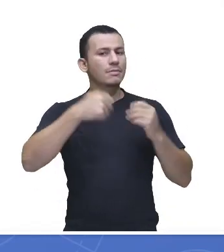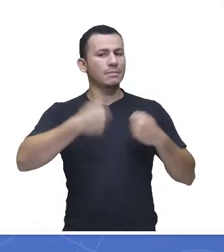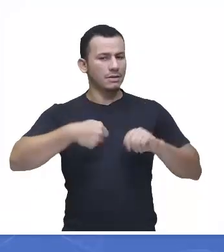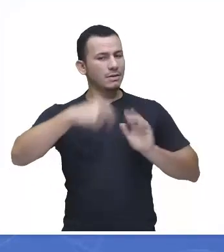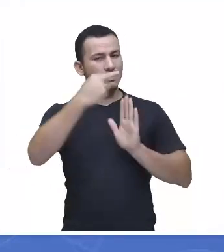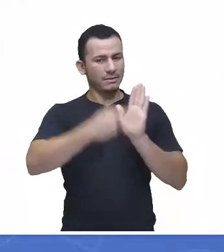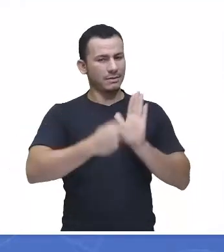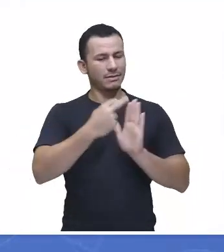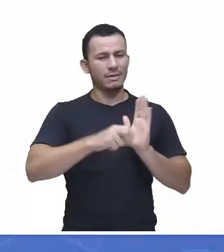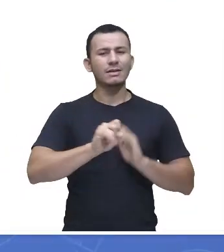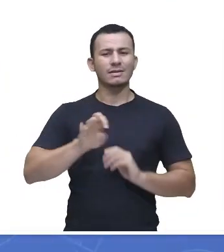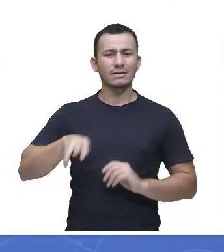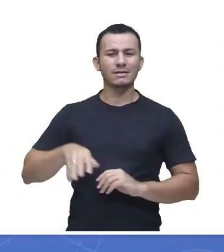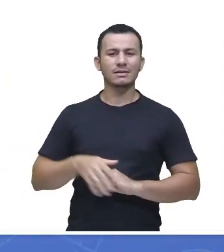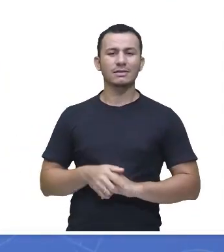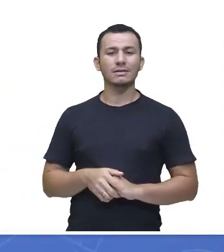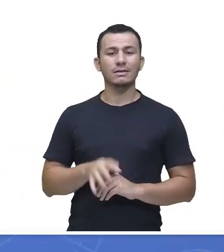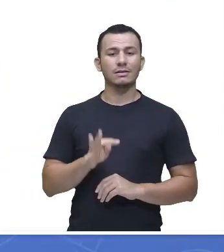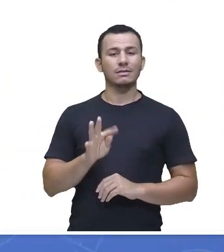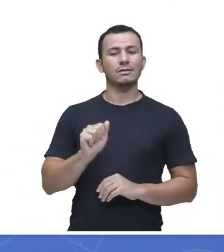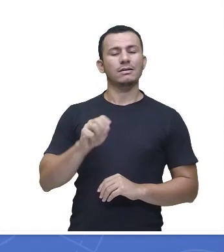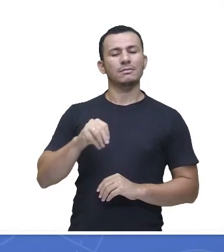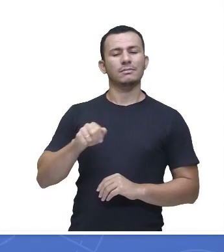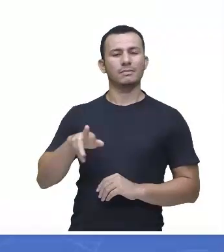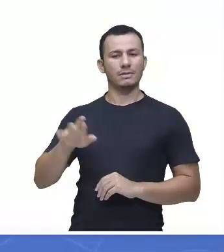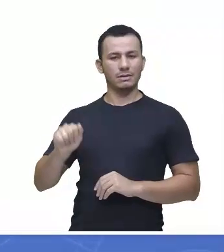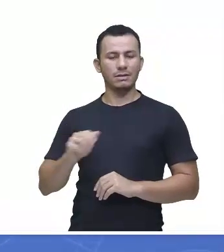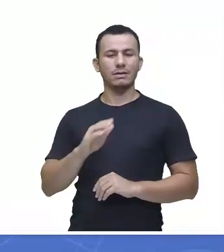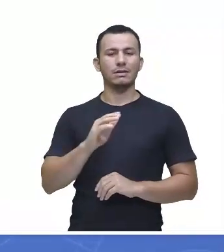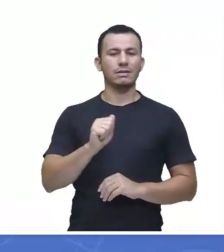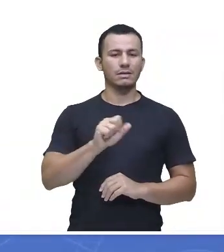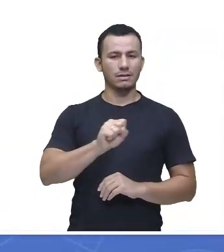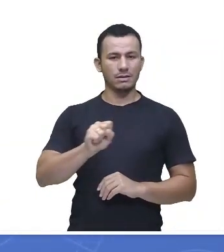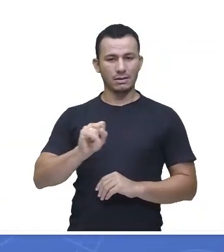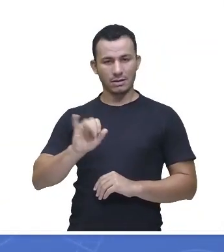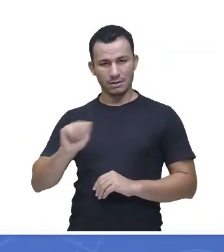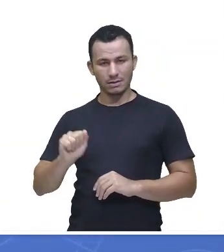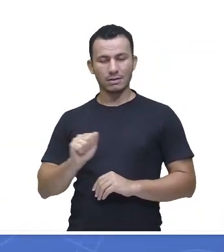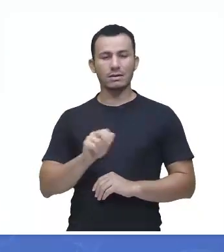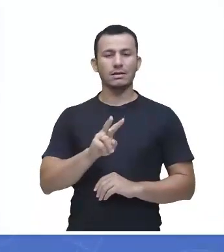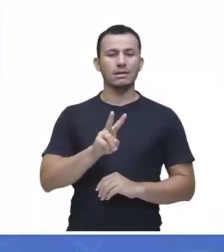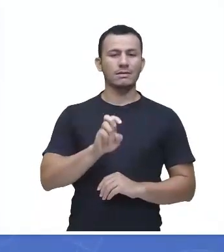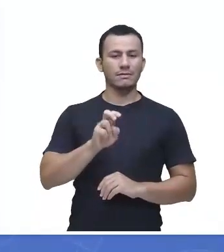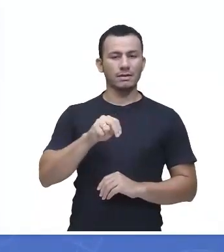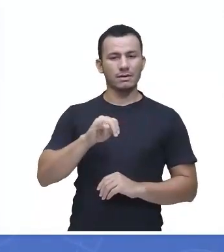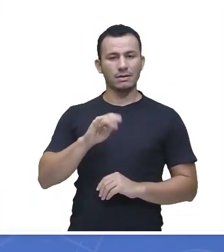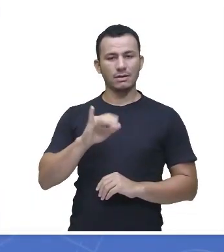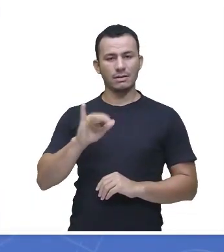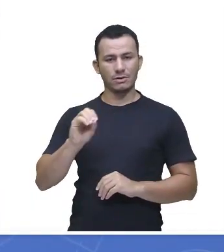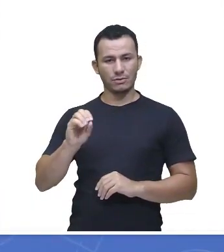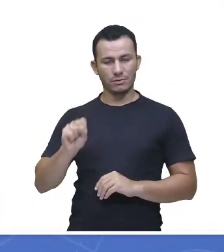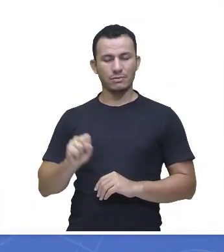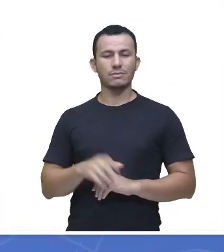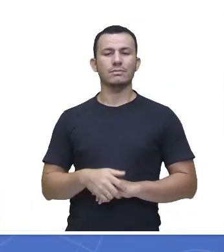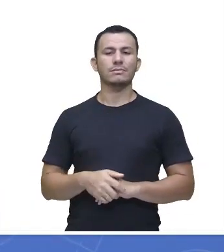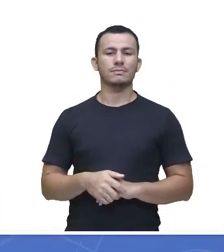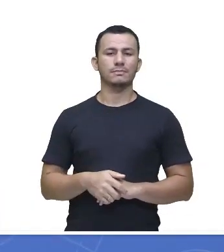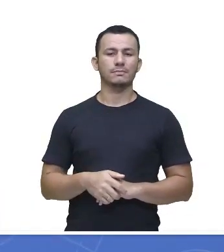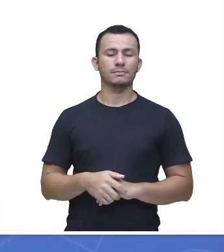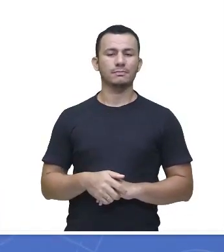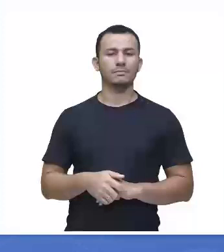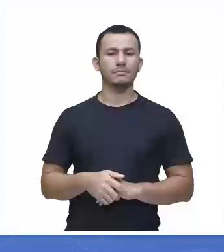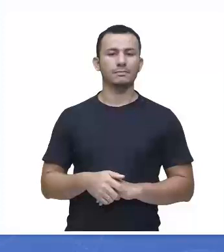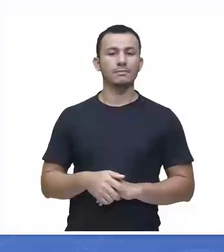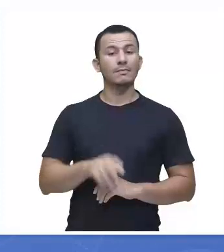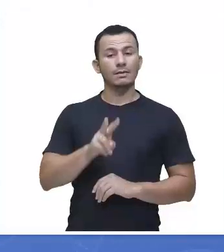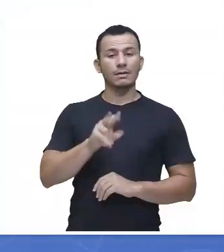trabalho de ler. Deixa eu ver quem mais. Tamara, Cássia, Vinícius, muito bem. Ah, quem